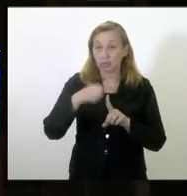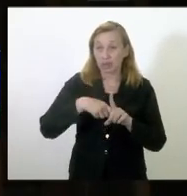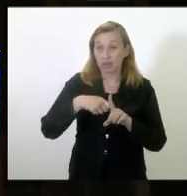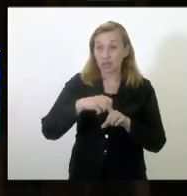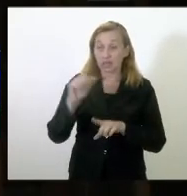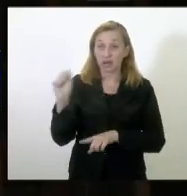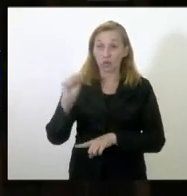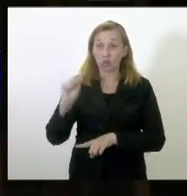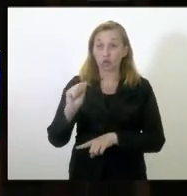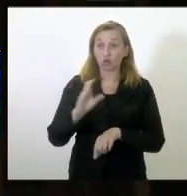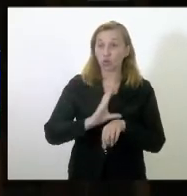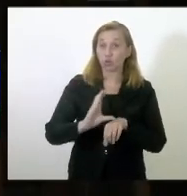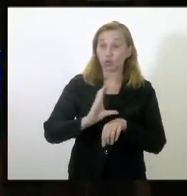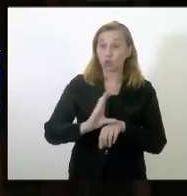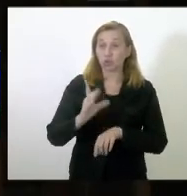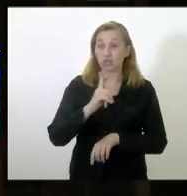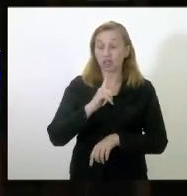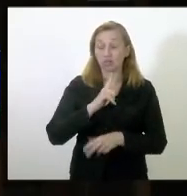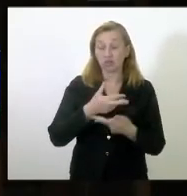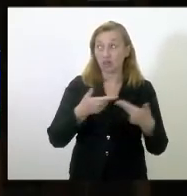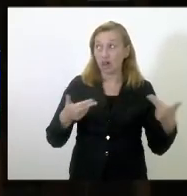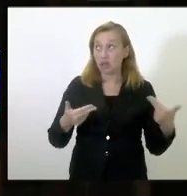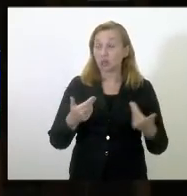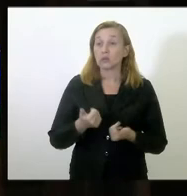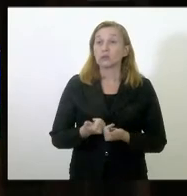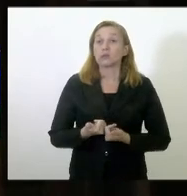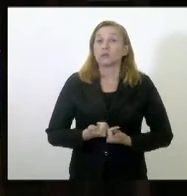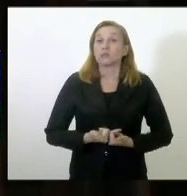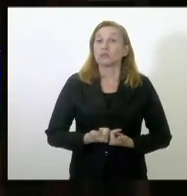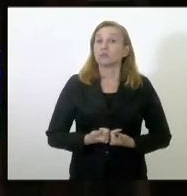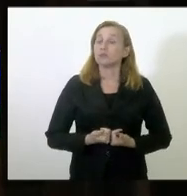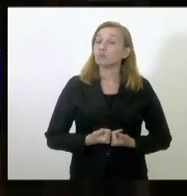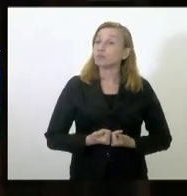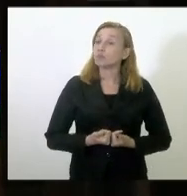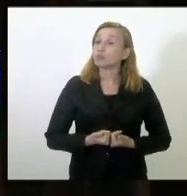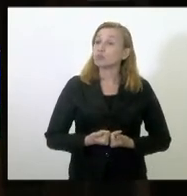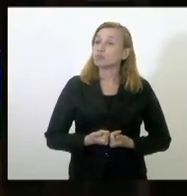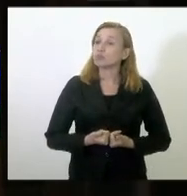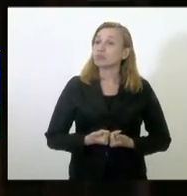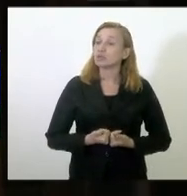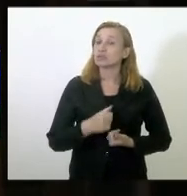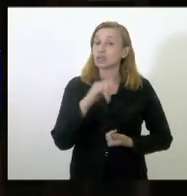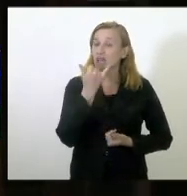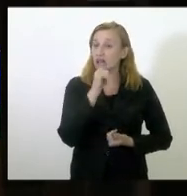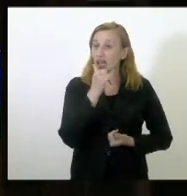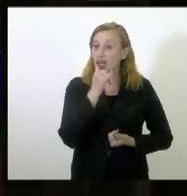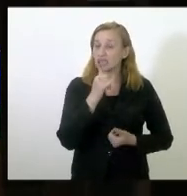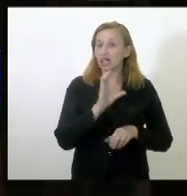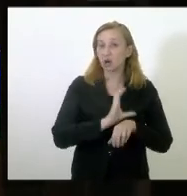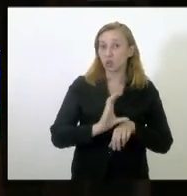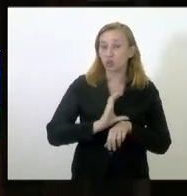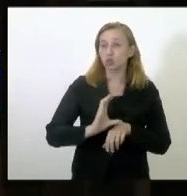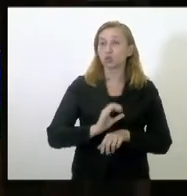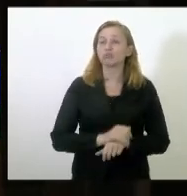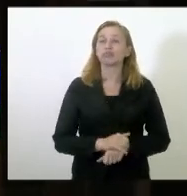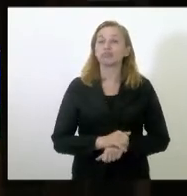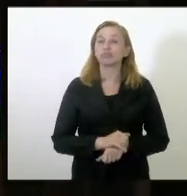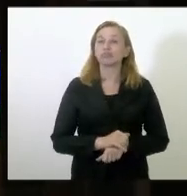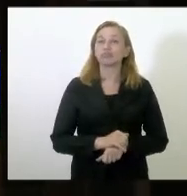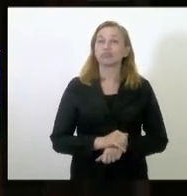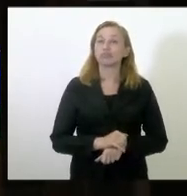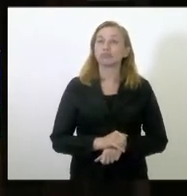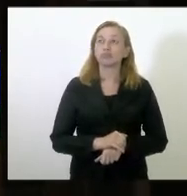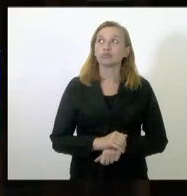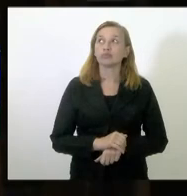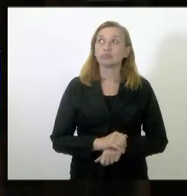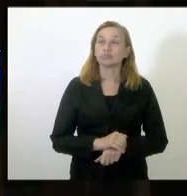com curso, vários cursos, entre eles de elétrica, cursos